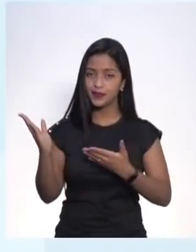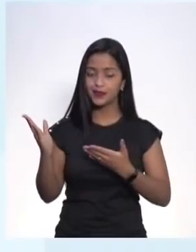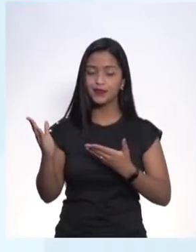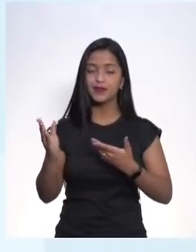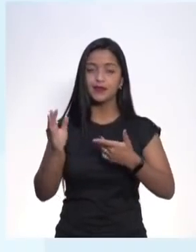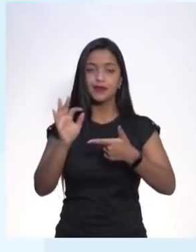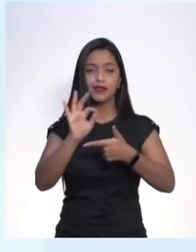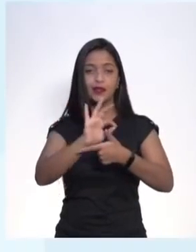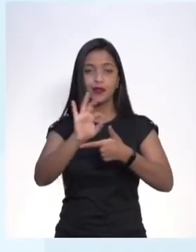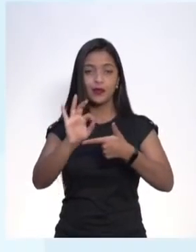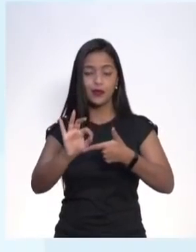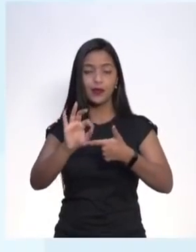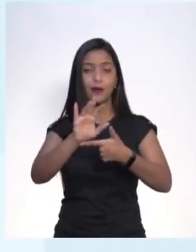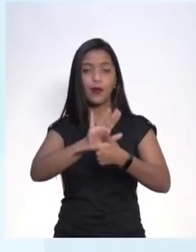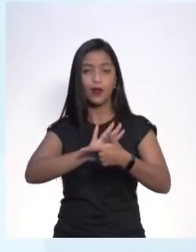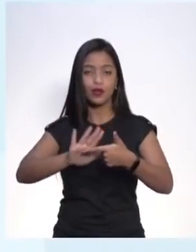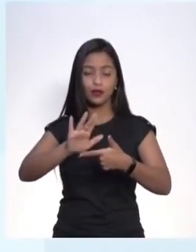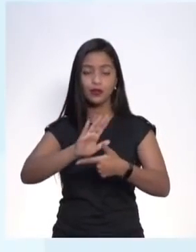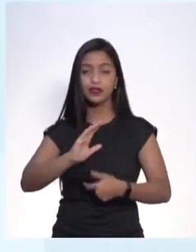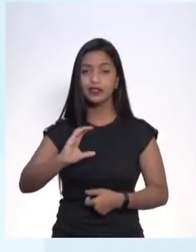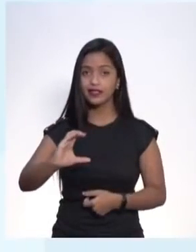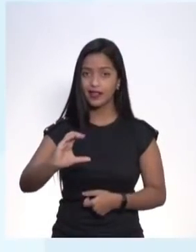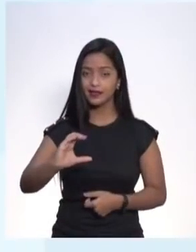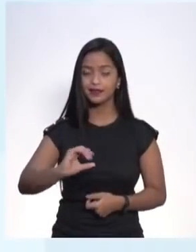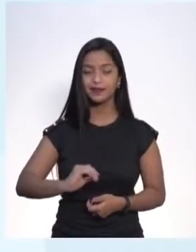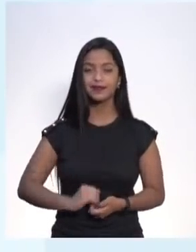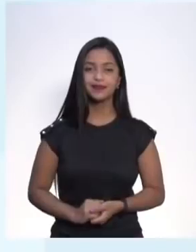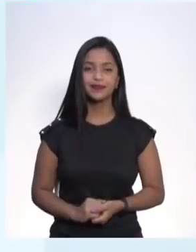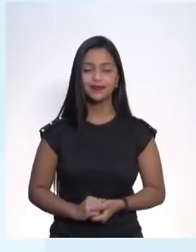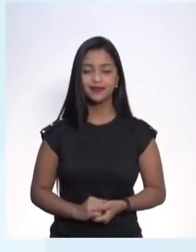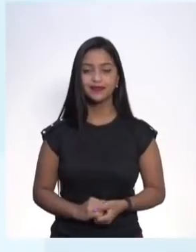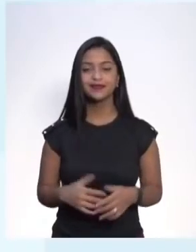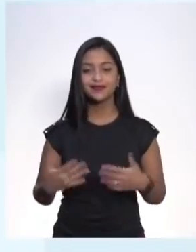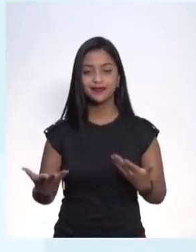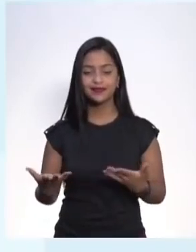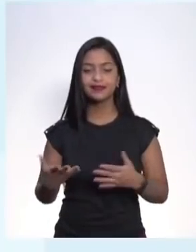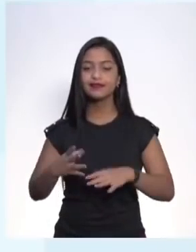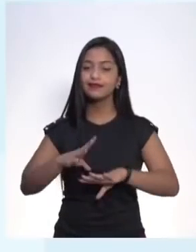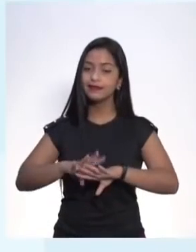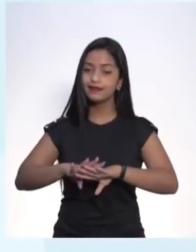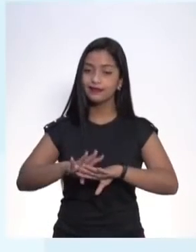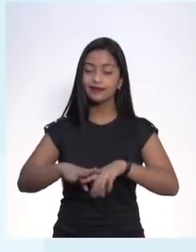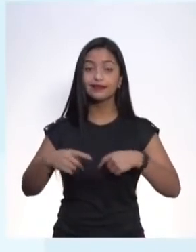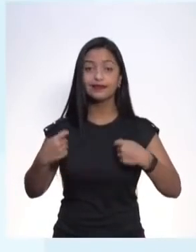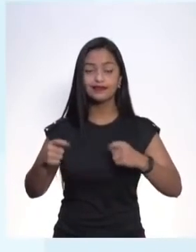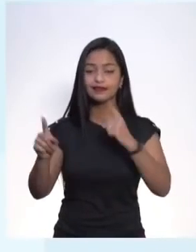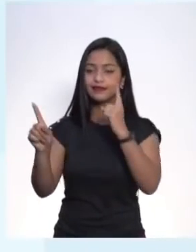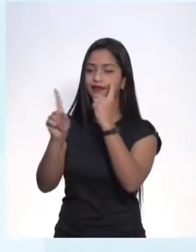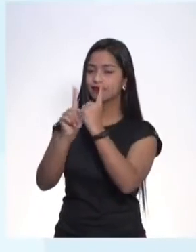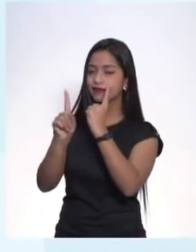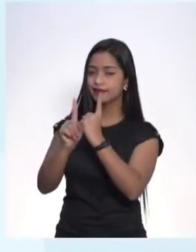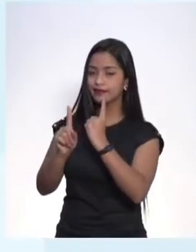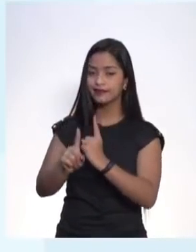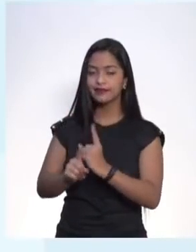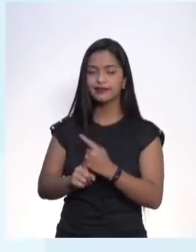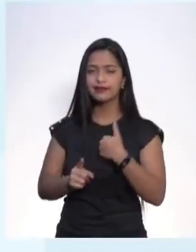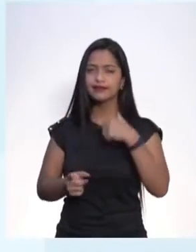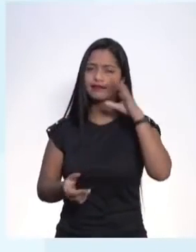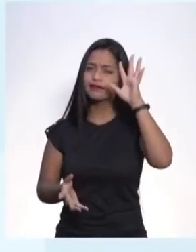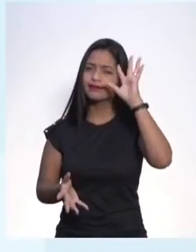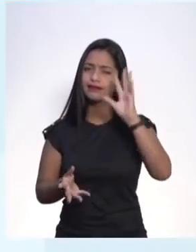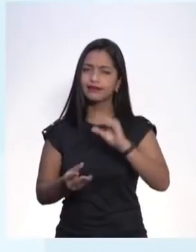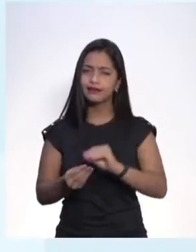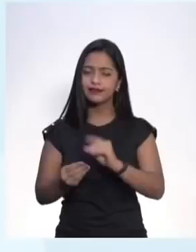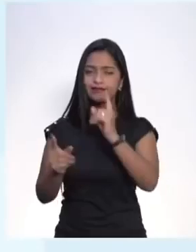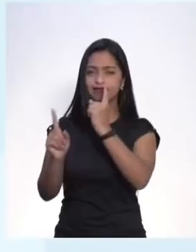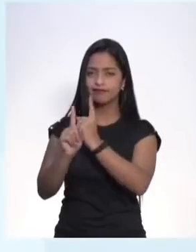eu encontro como C. Então eu tenho que também, né, a matemática, nós temos que identificar essas deduções. Se eu observar, né,